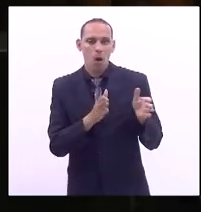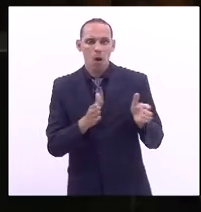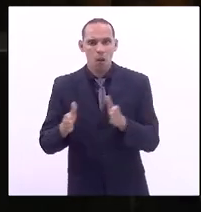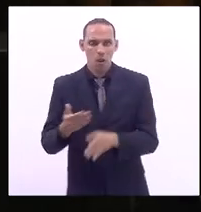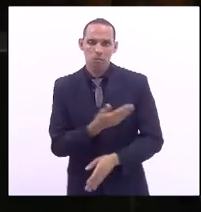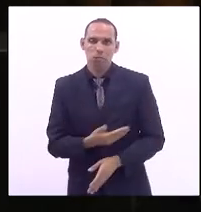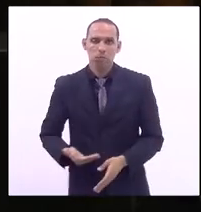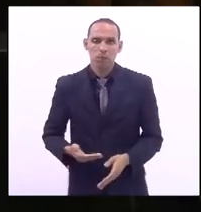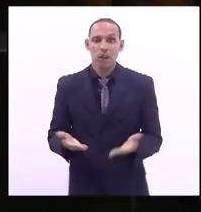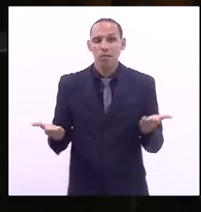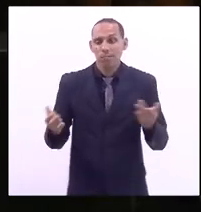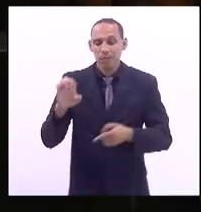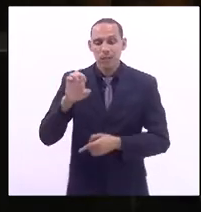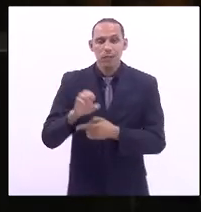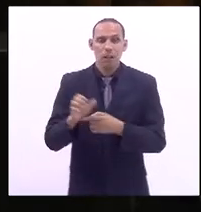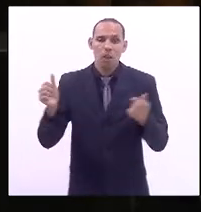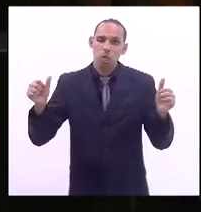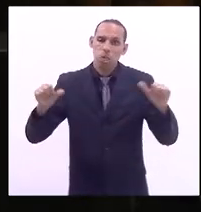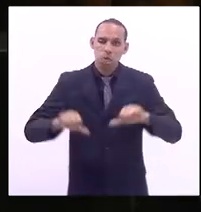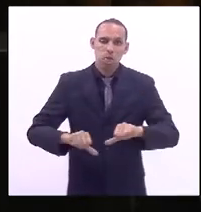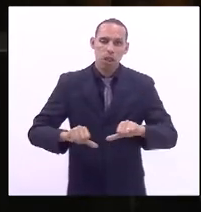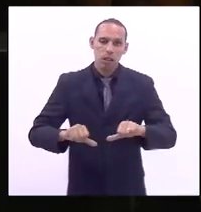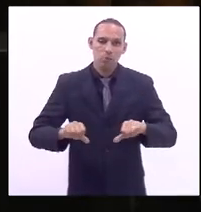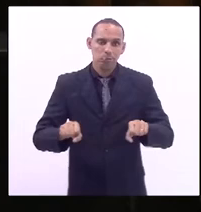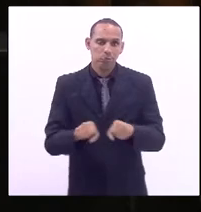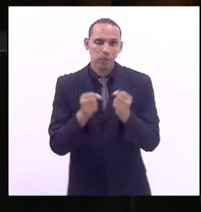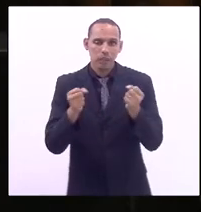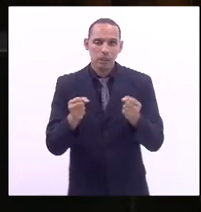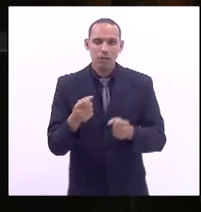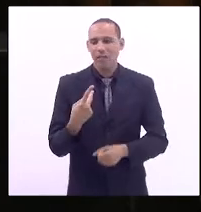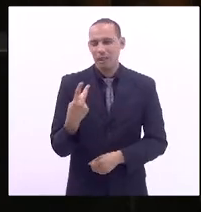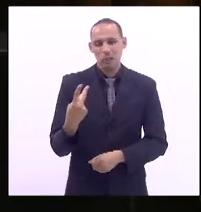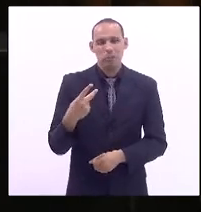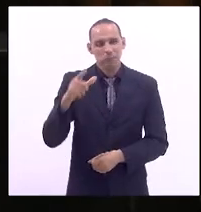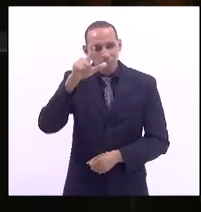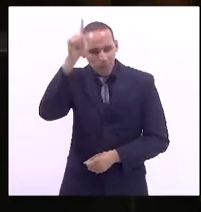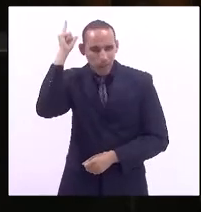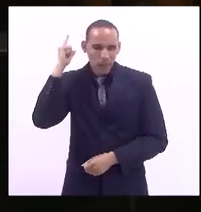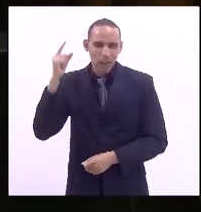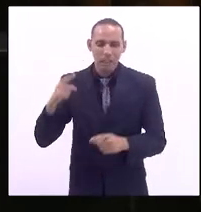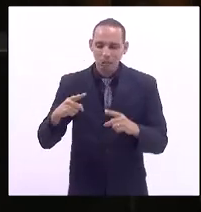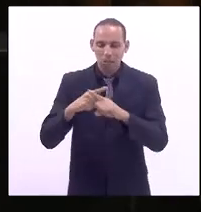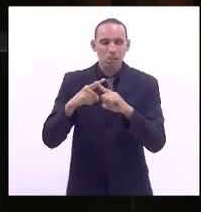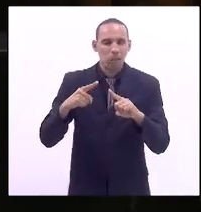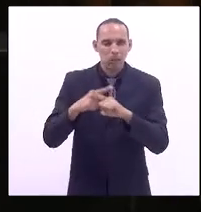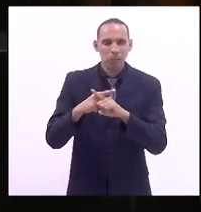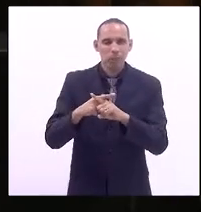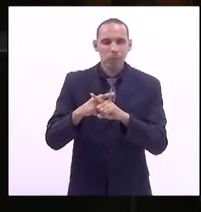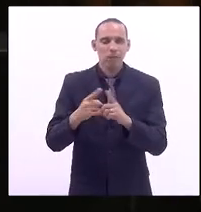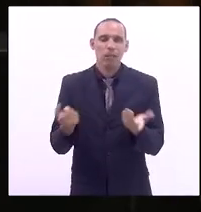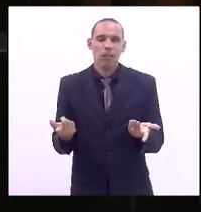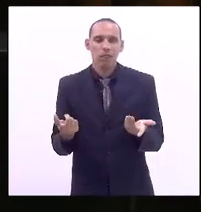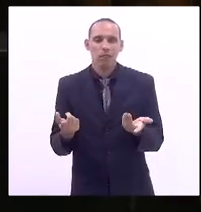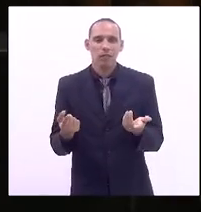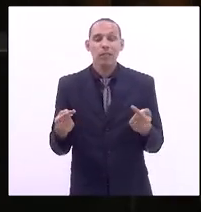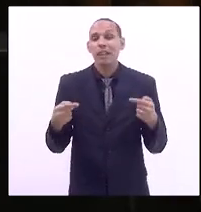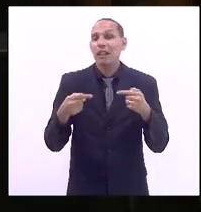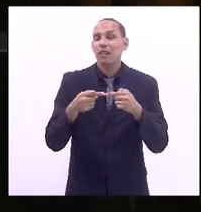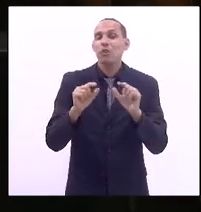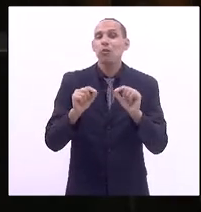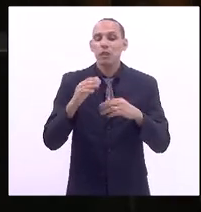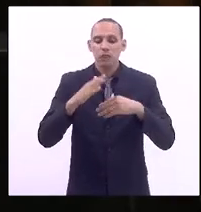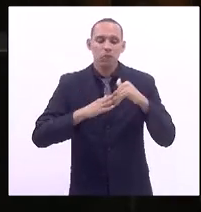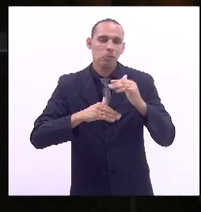obviamente que eu tenho muito respeito pelo Deputado Luiz Paulo mas a gente de verde divergem diametralmente na questão da